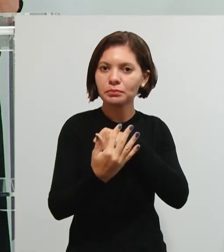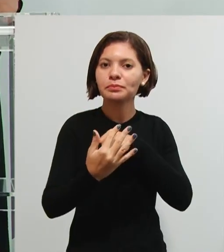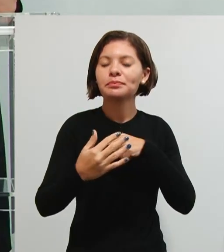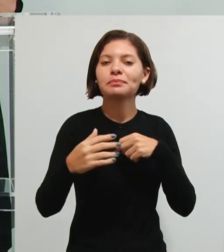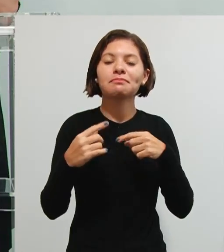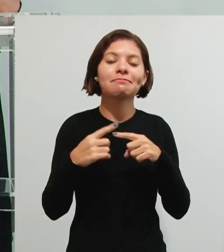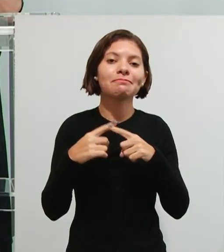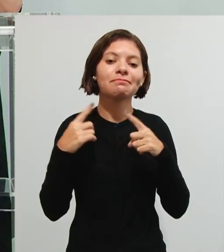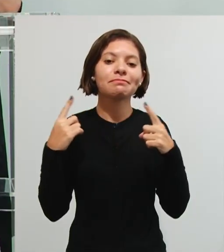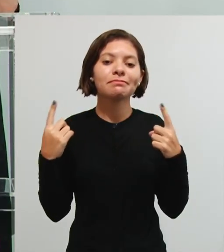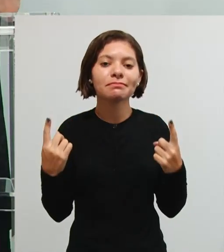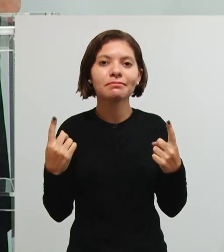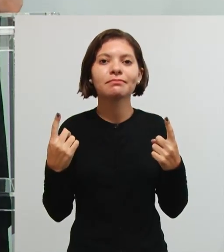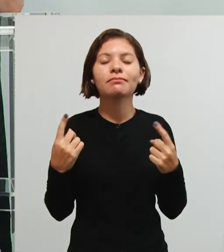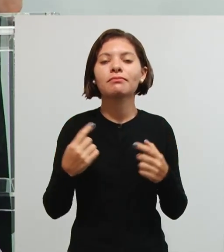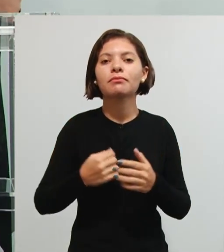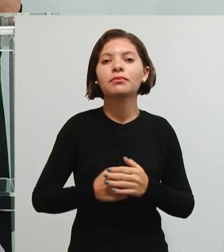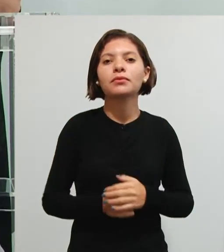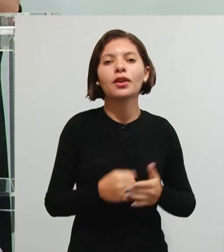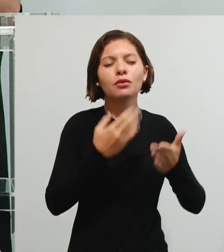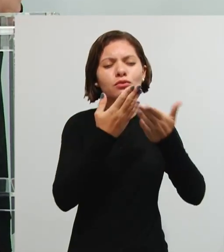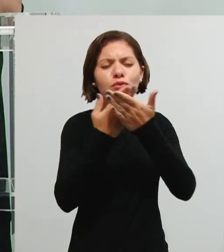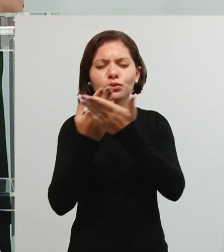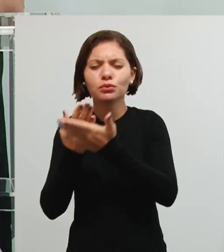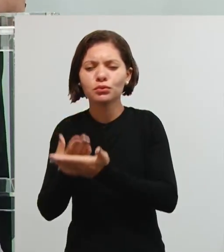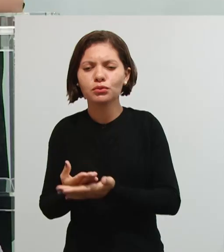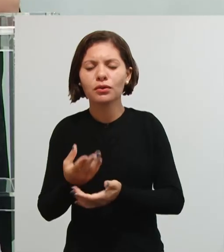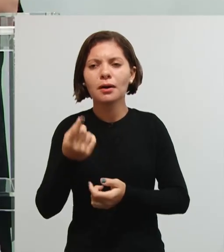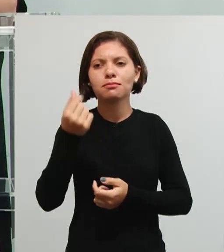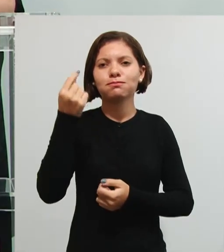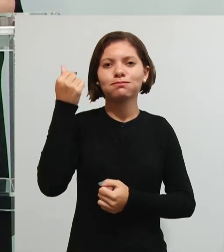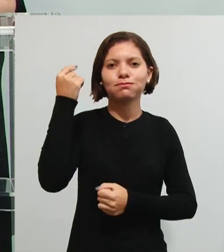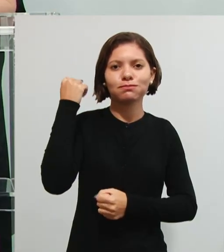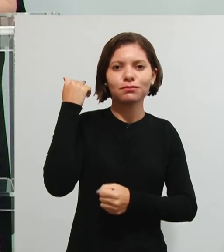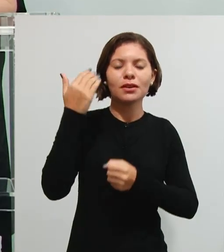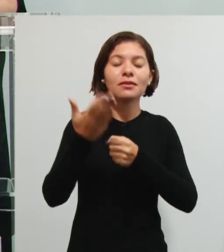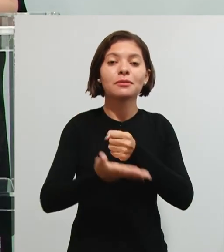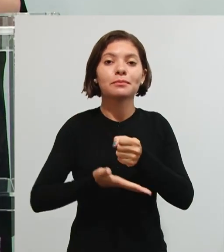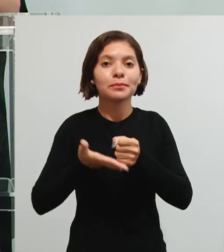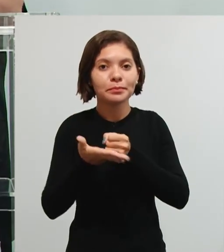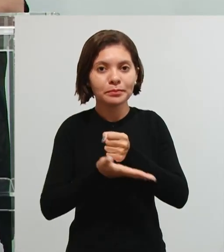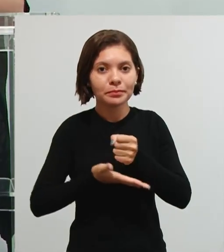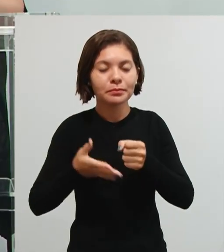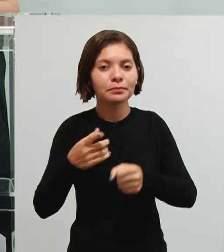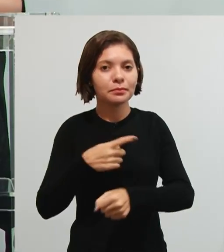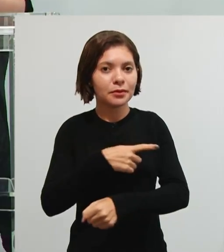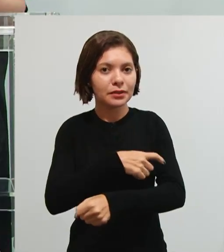Mas muitos estudos que foram feitos antes dela e que deram base para ela, né?